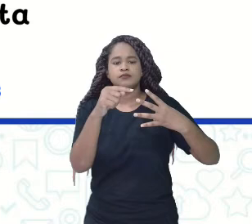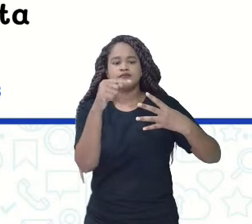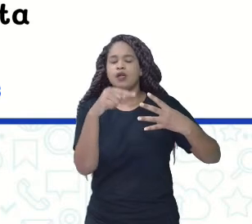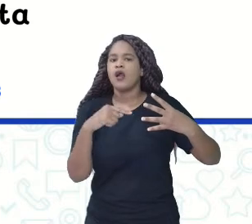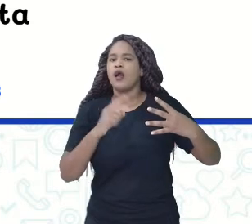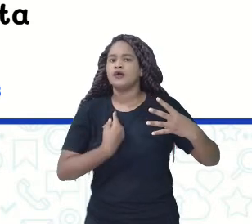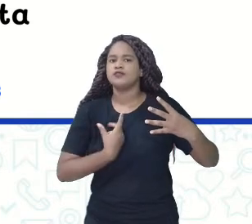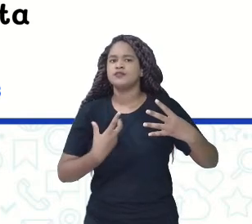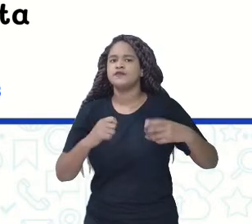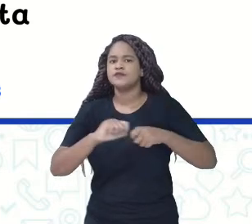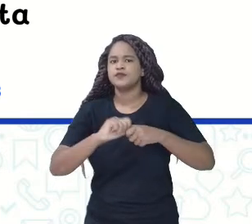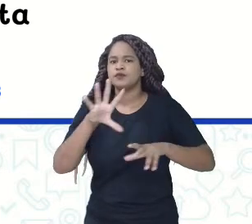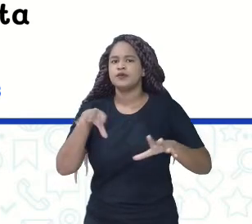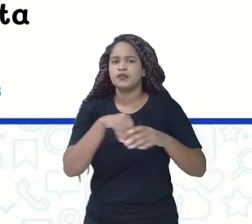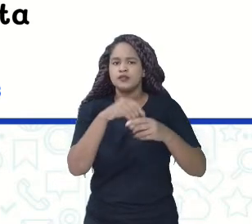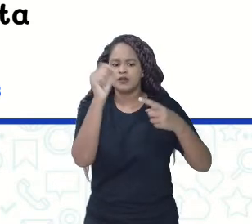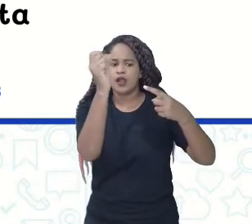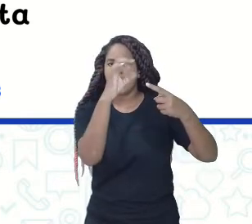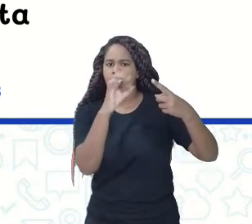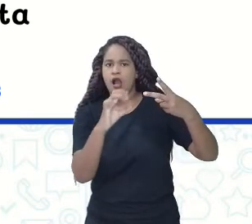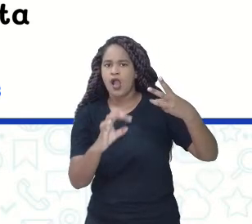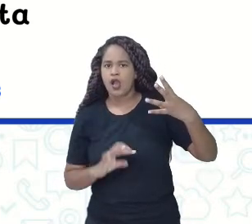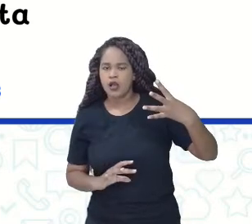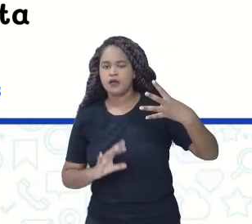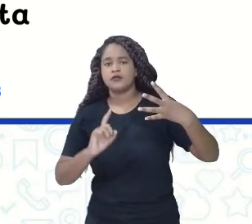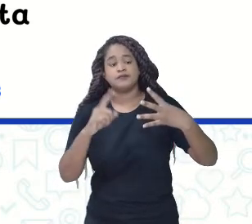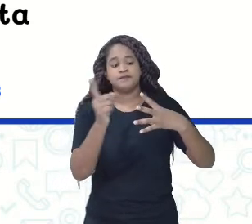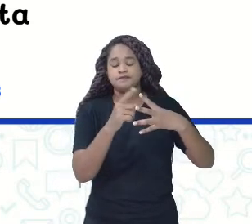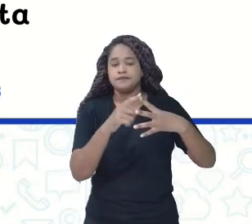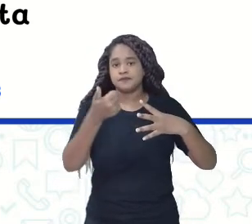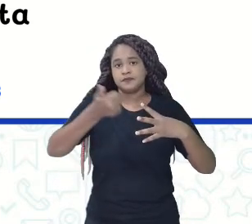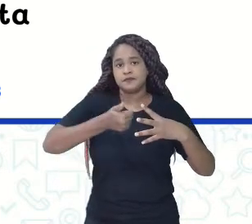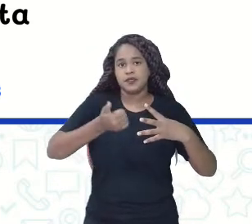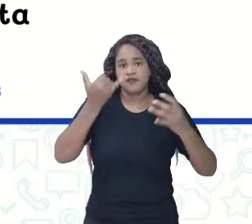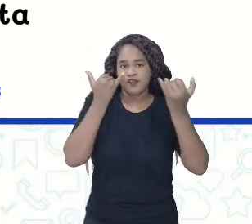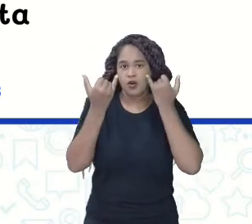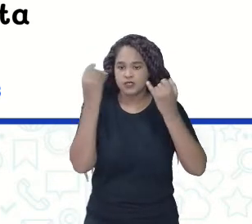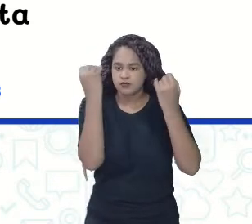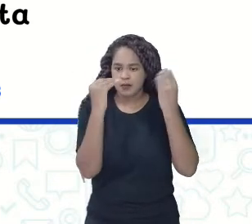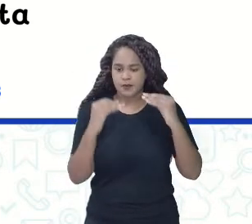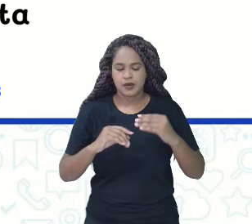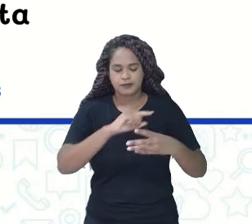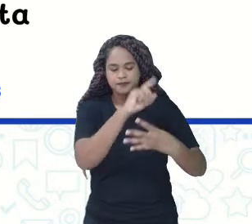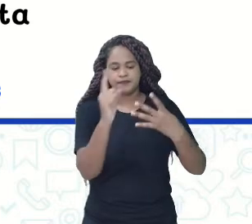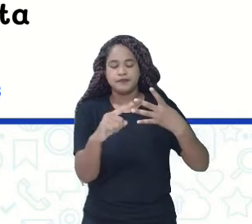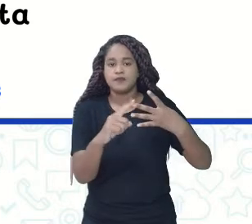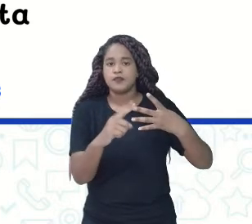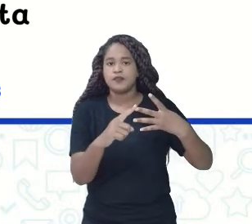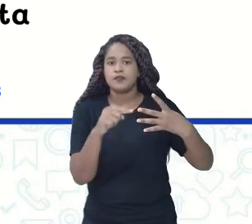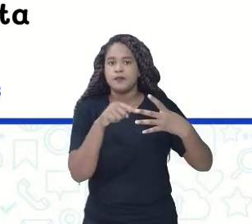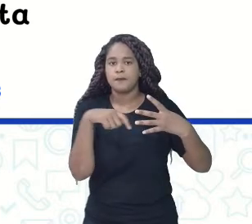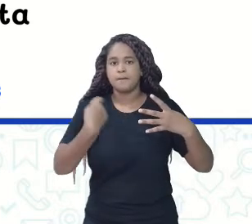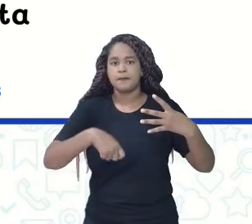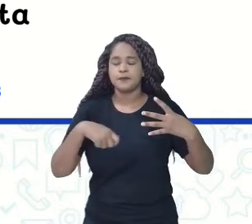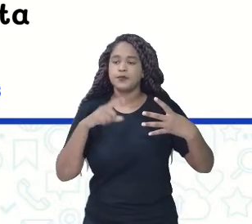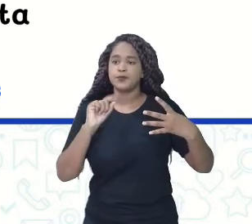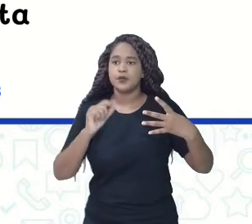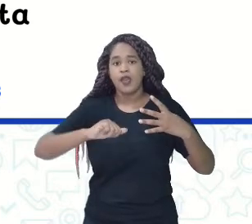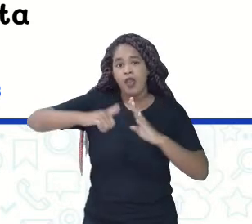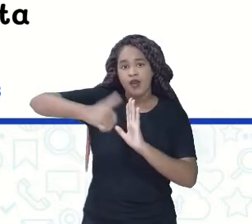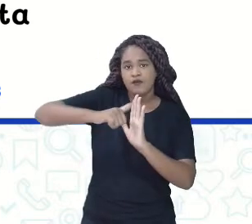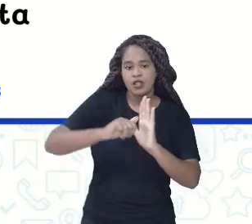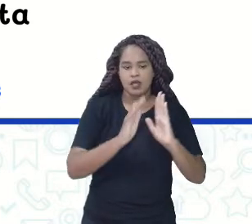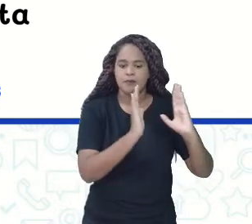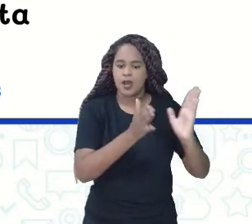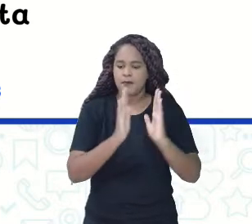faz dentro dessas etapas, né? Na primeira, a gente vai destacar as informações. Na segunda etapa, a gente vai verificar a ordem que